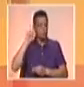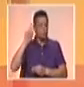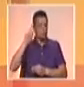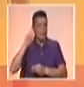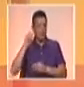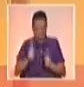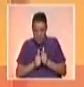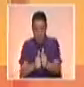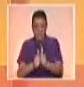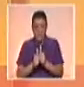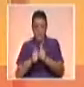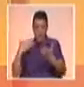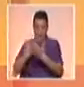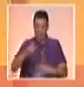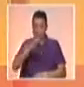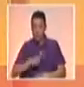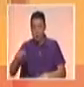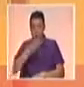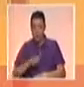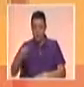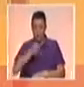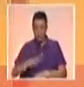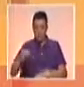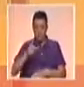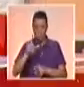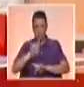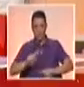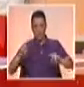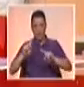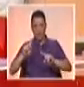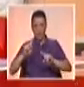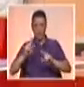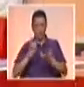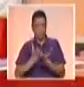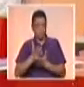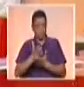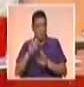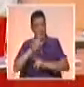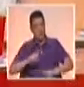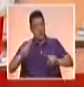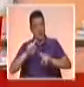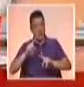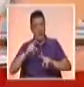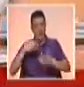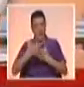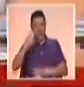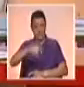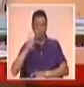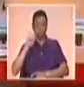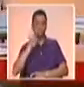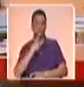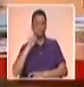seu acompanhamento até ao nono ano, sensivelmente, não de forma rígida, ou digamos que até ao momento em que o